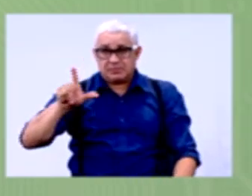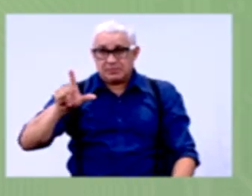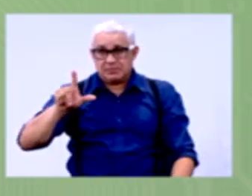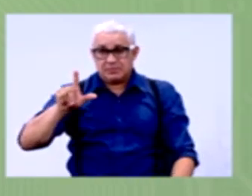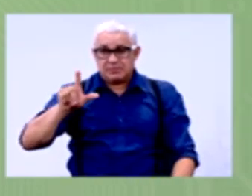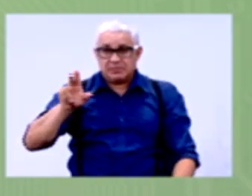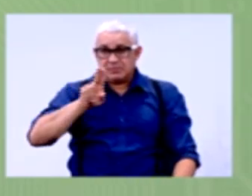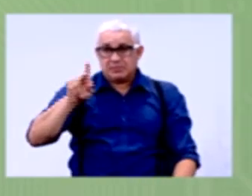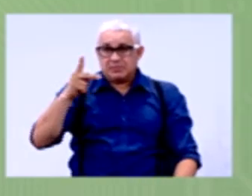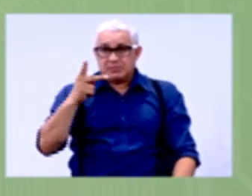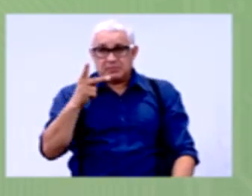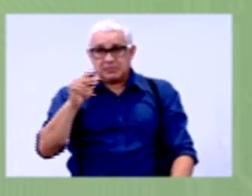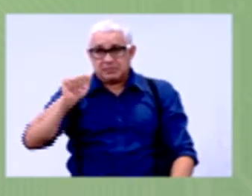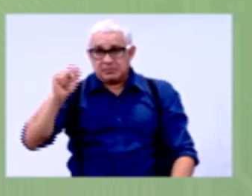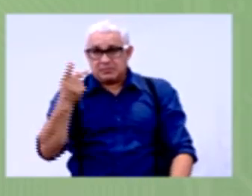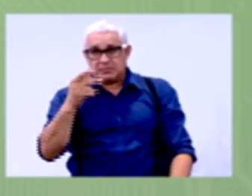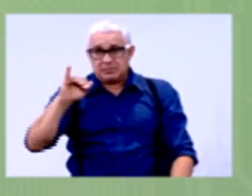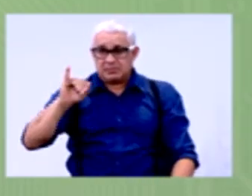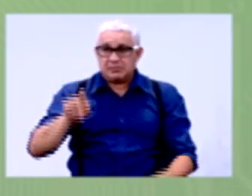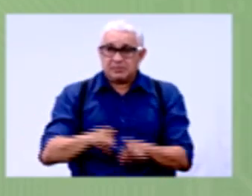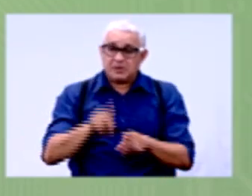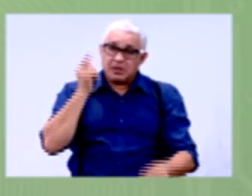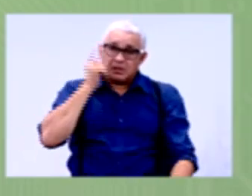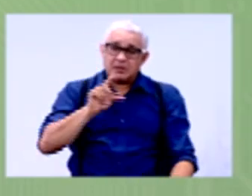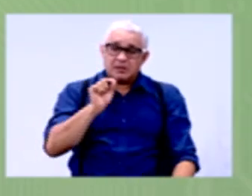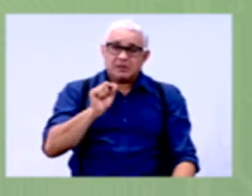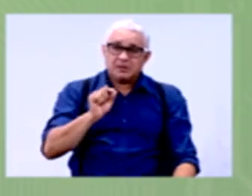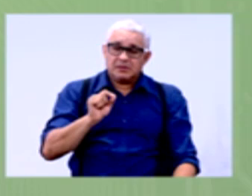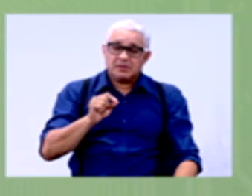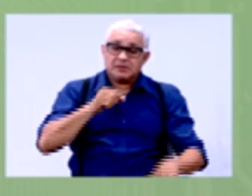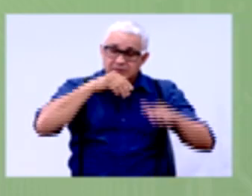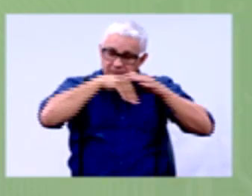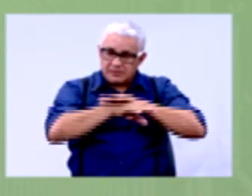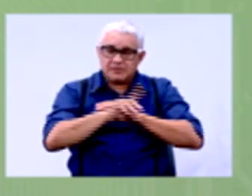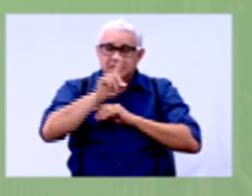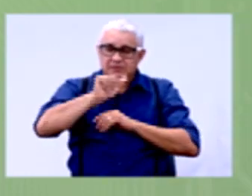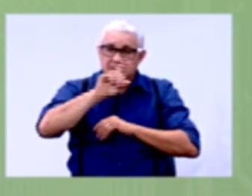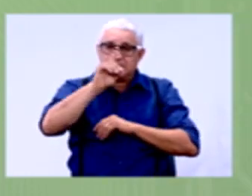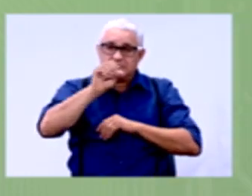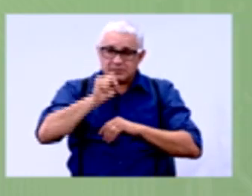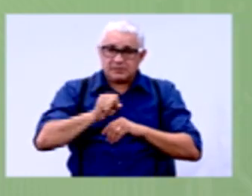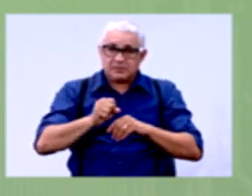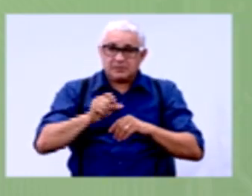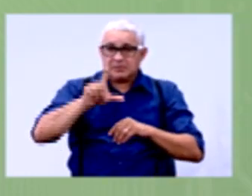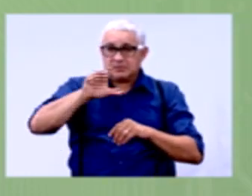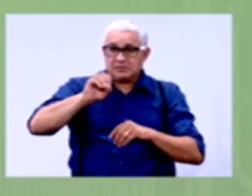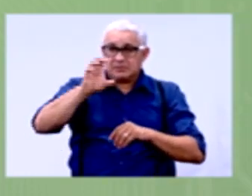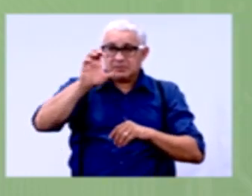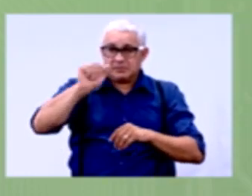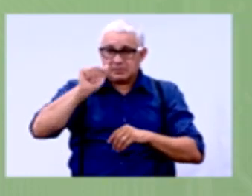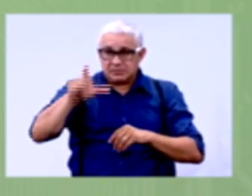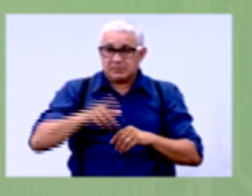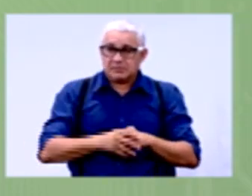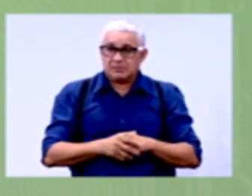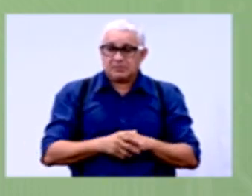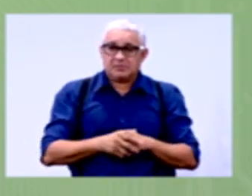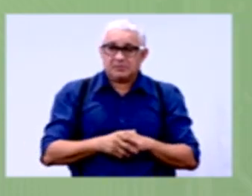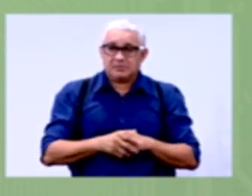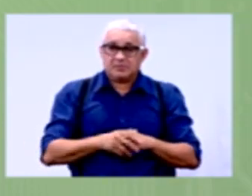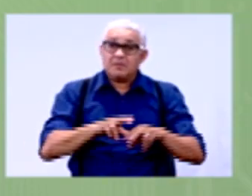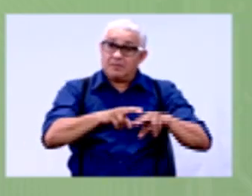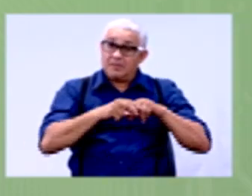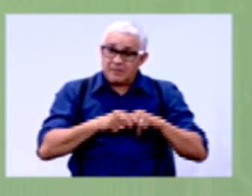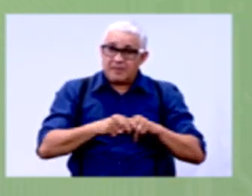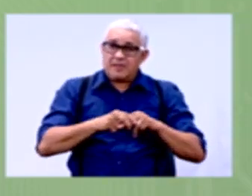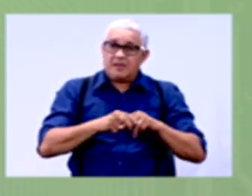API, né, e nós conseguimos também armazenar esses dados de forma local por meio do processamento